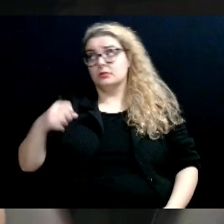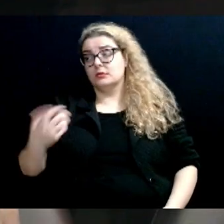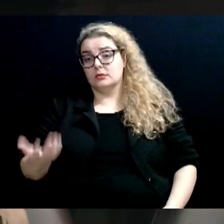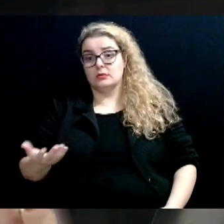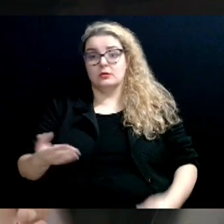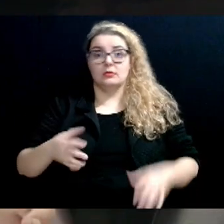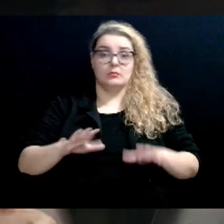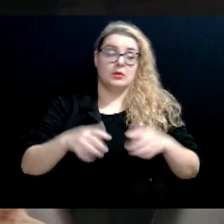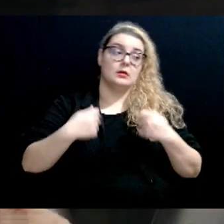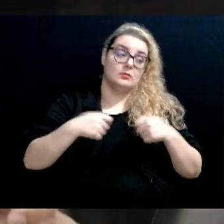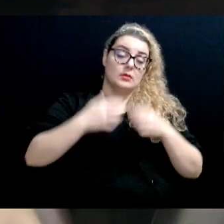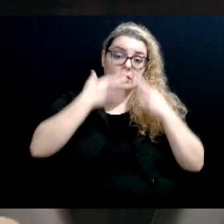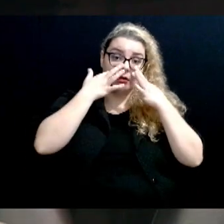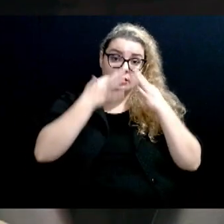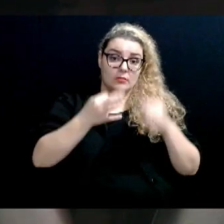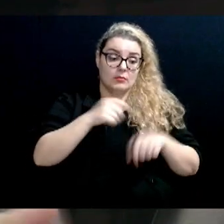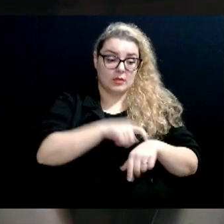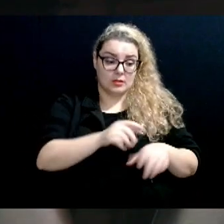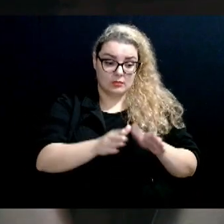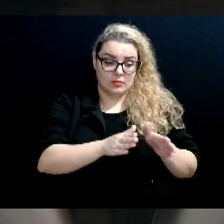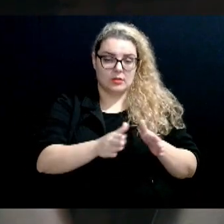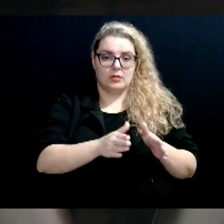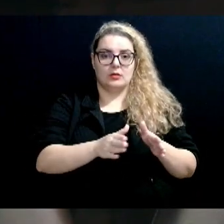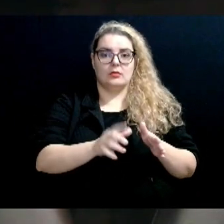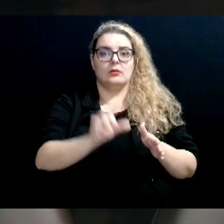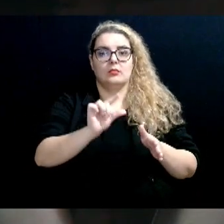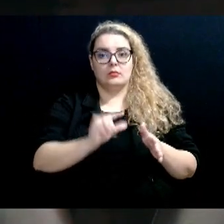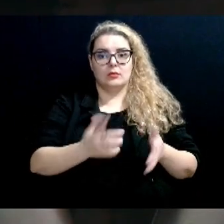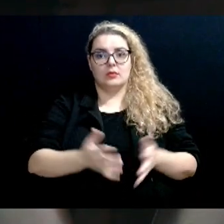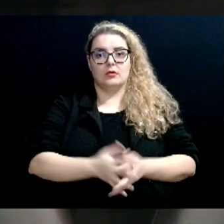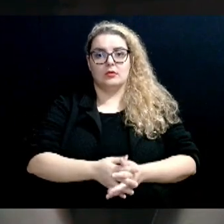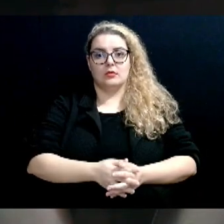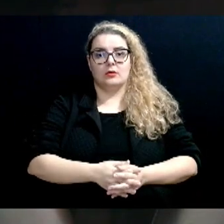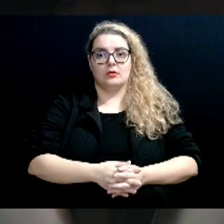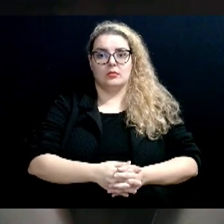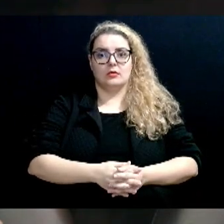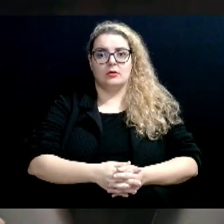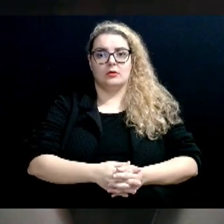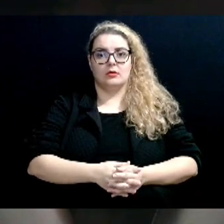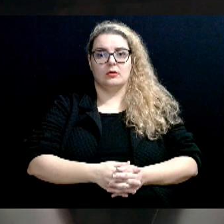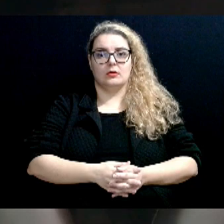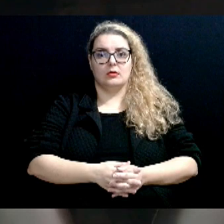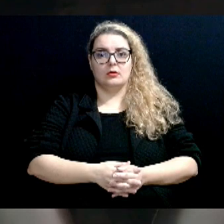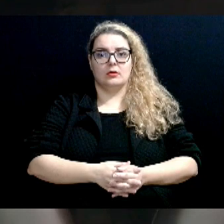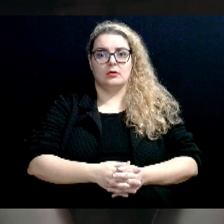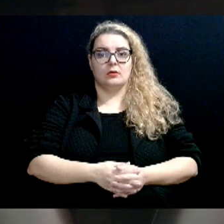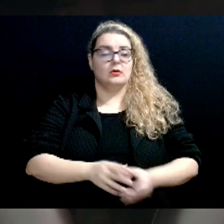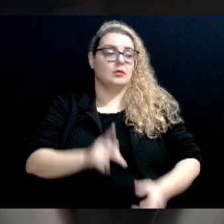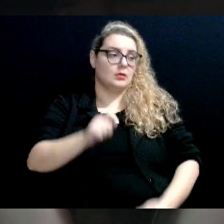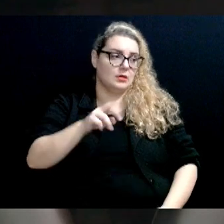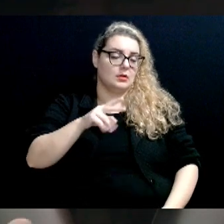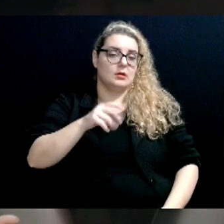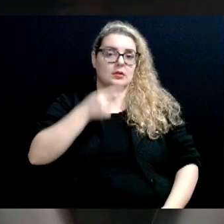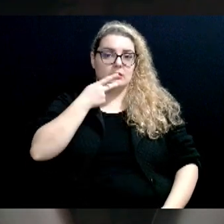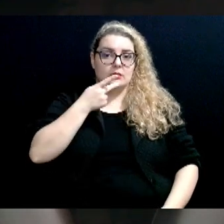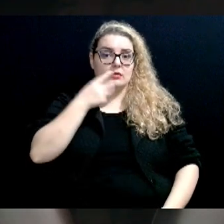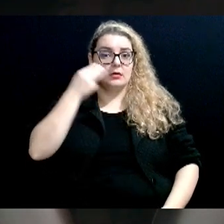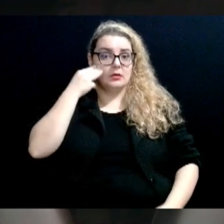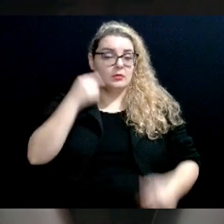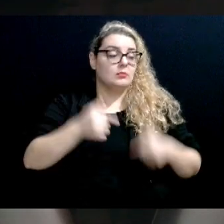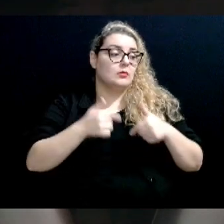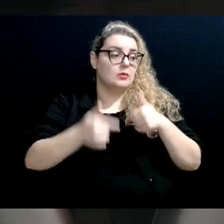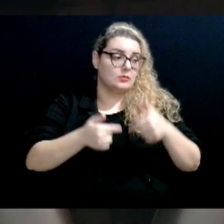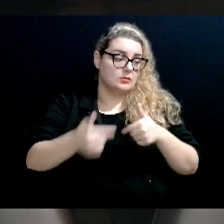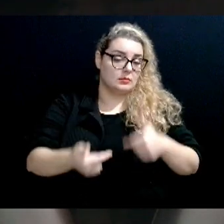dar atenção para aquela ação por conta do que a Karina falou, da memória de trabalho, né? Sim. Então,